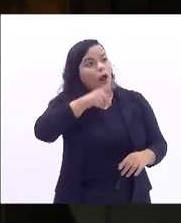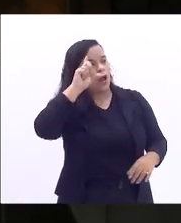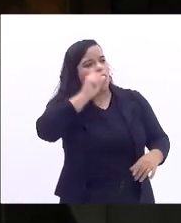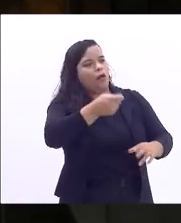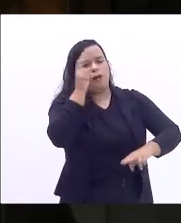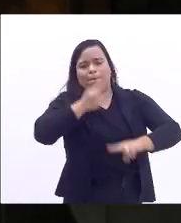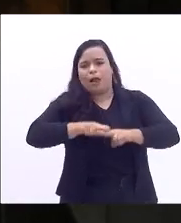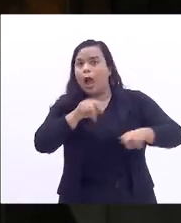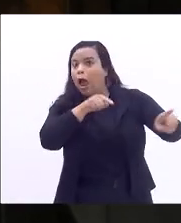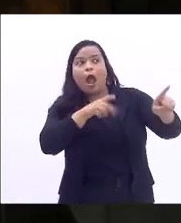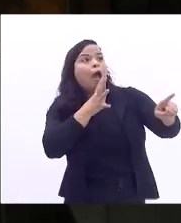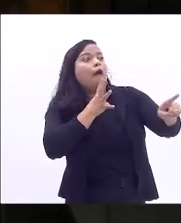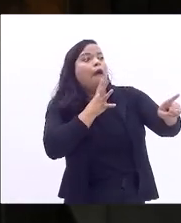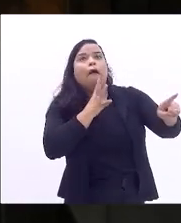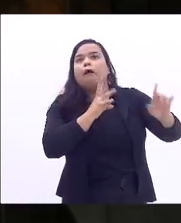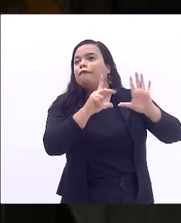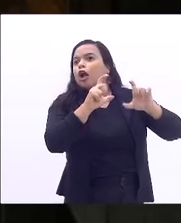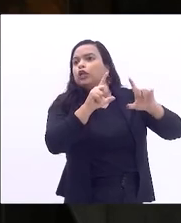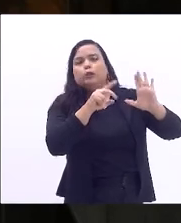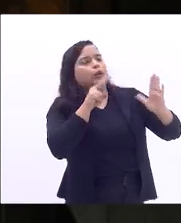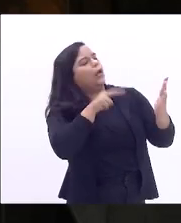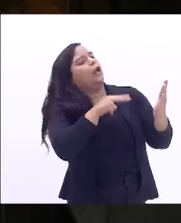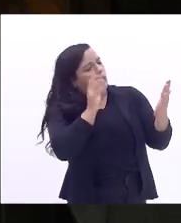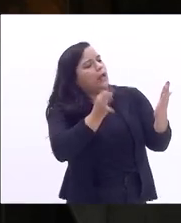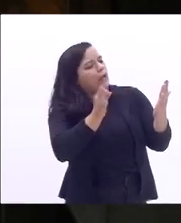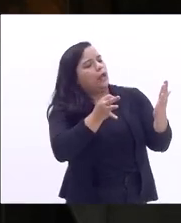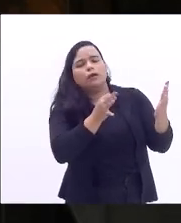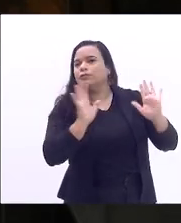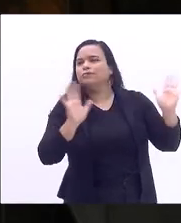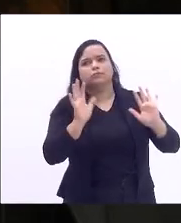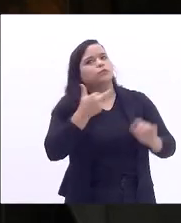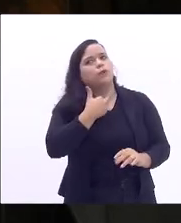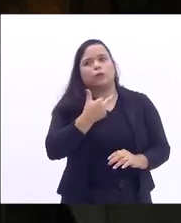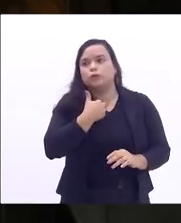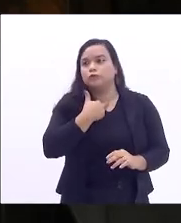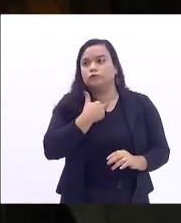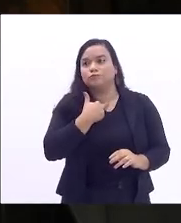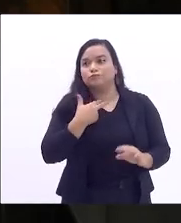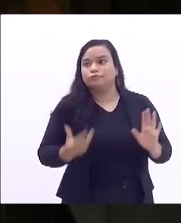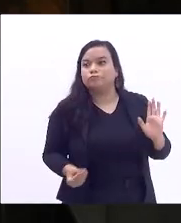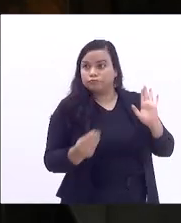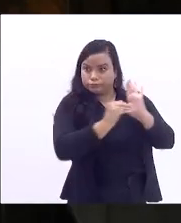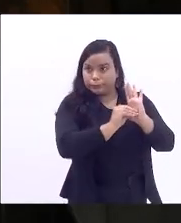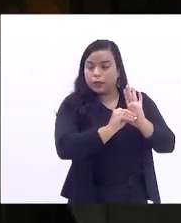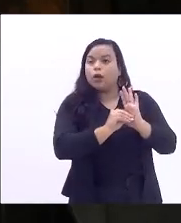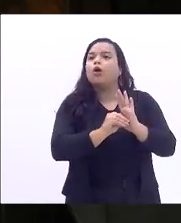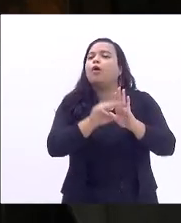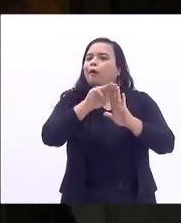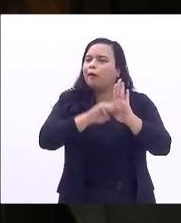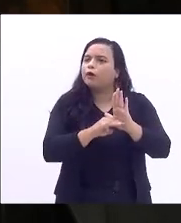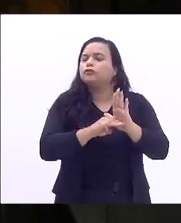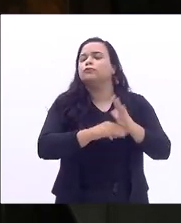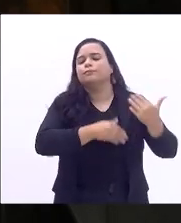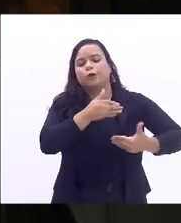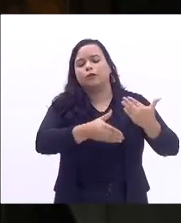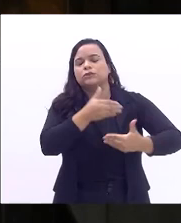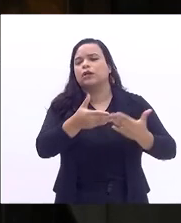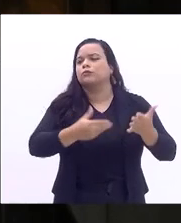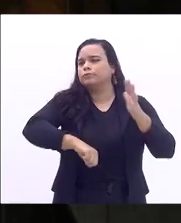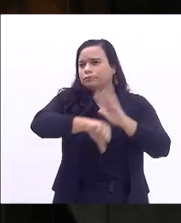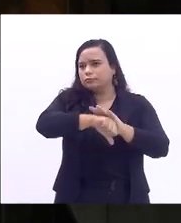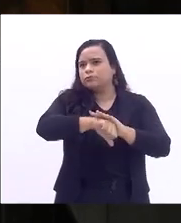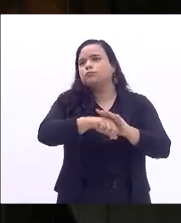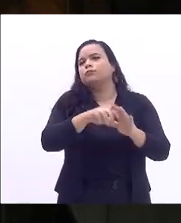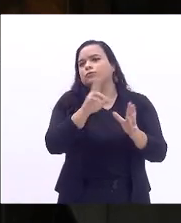a prisão e a condenação Isso é o que diz e o código de processo penal no